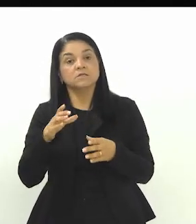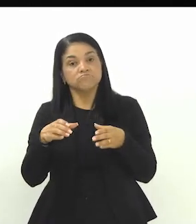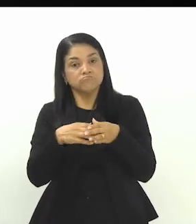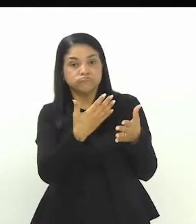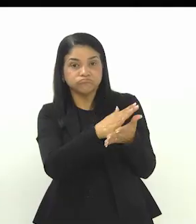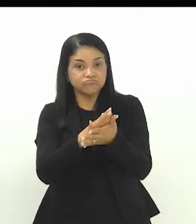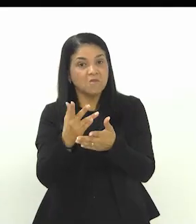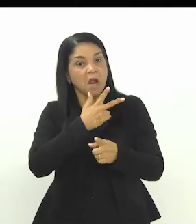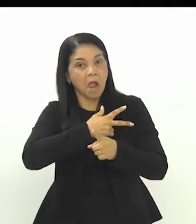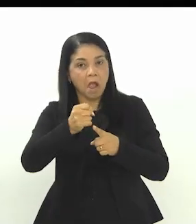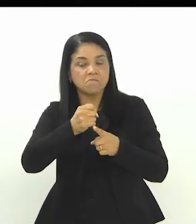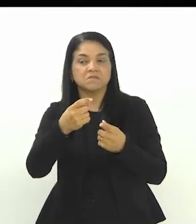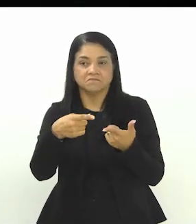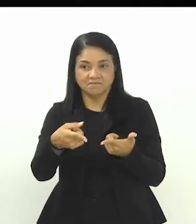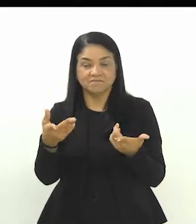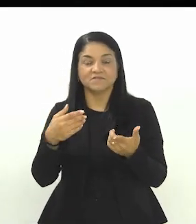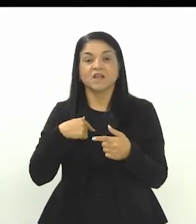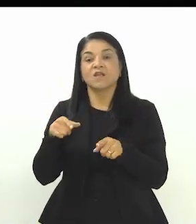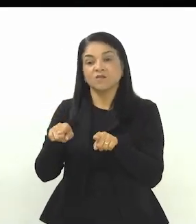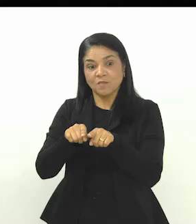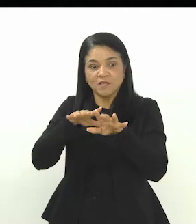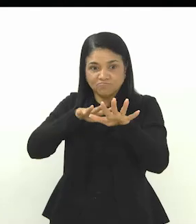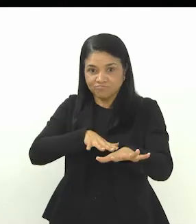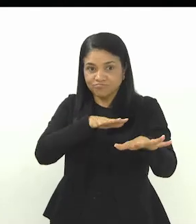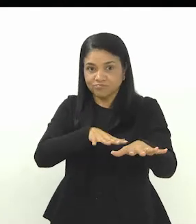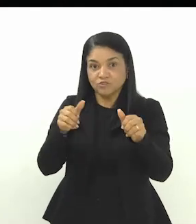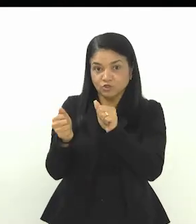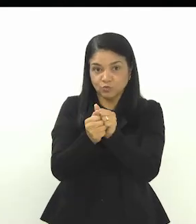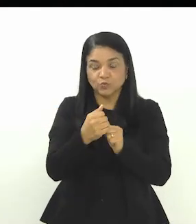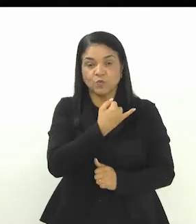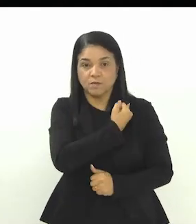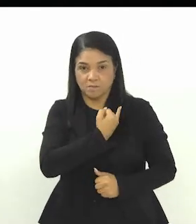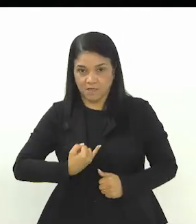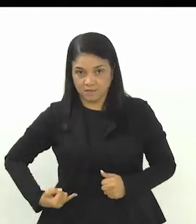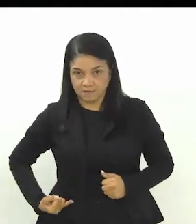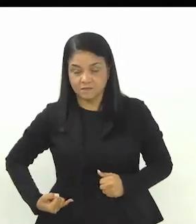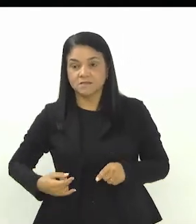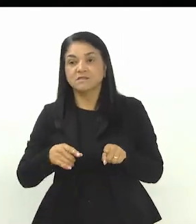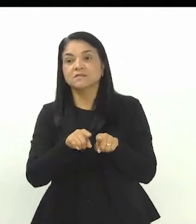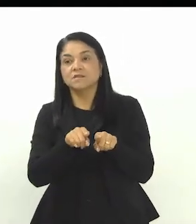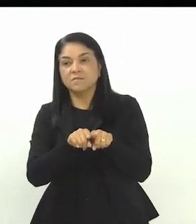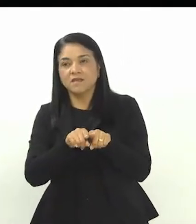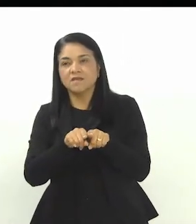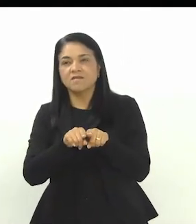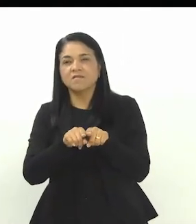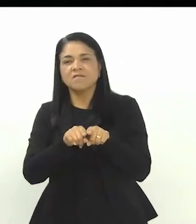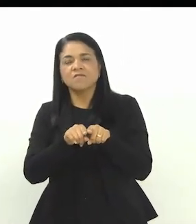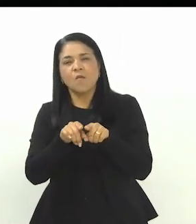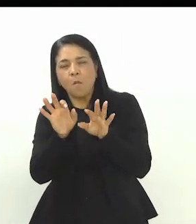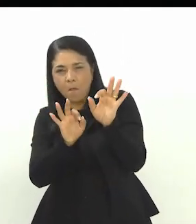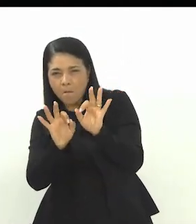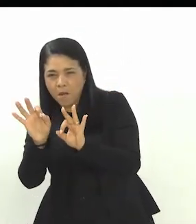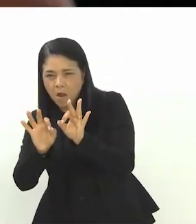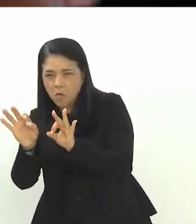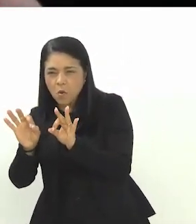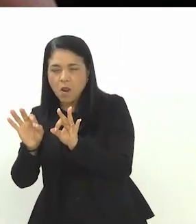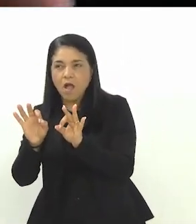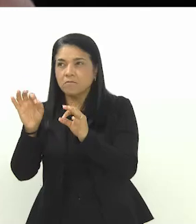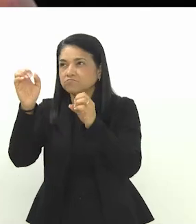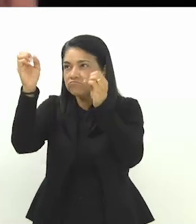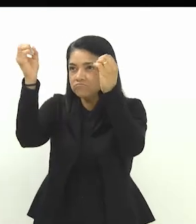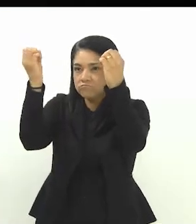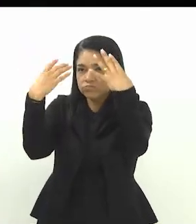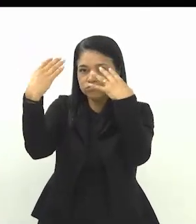campeã. São os mistérios do carnaval. Eu fiz esse desfile com ele, da Imperatriz, e quando nós fomos lá